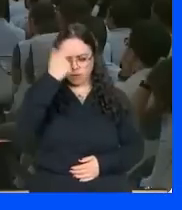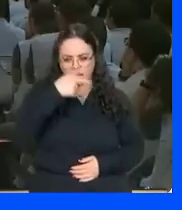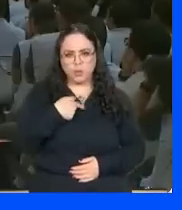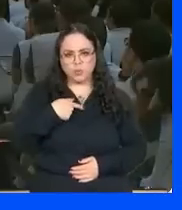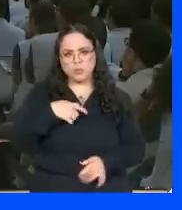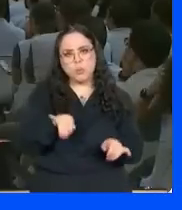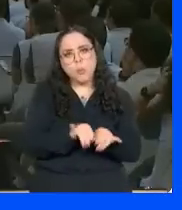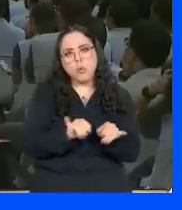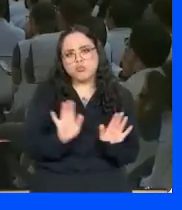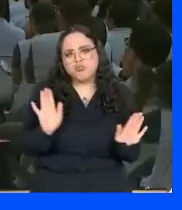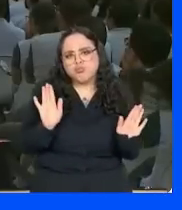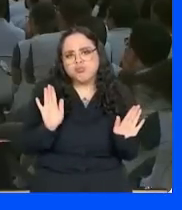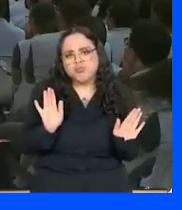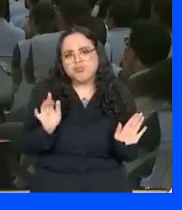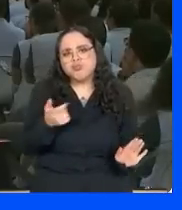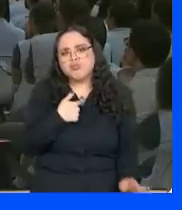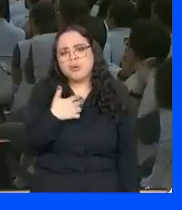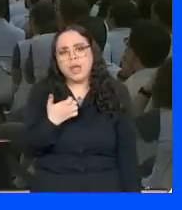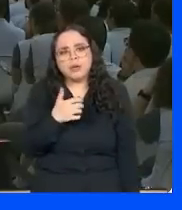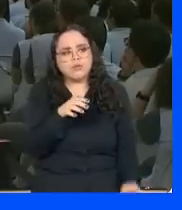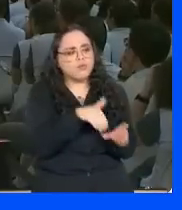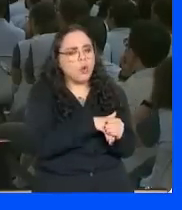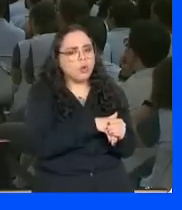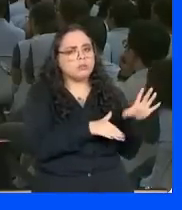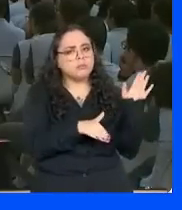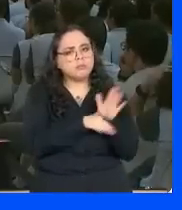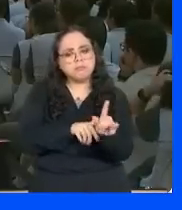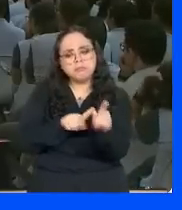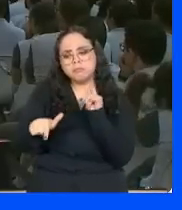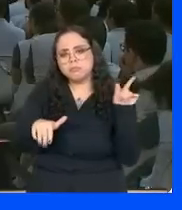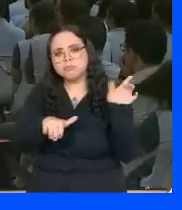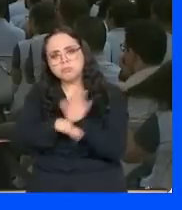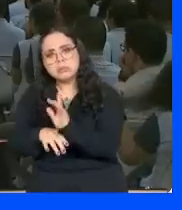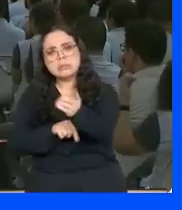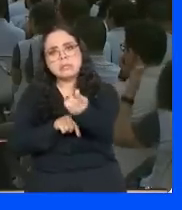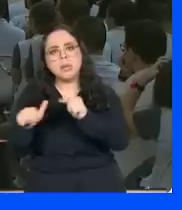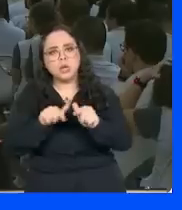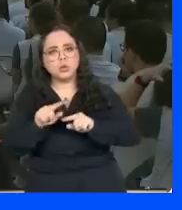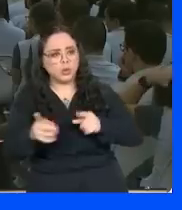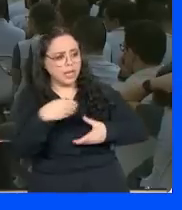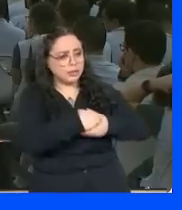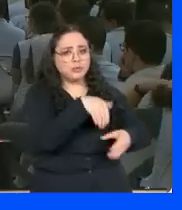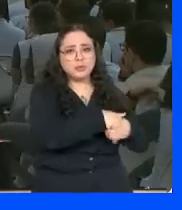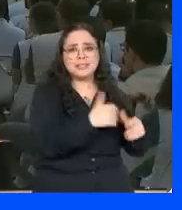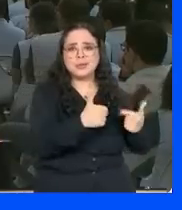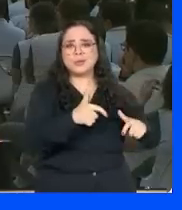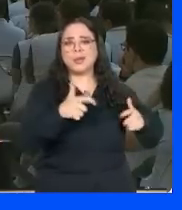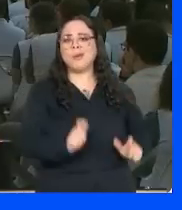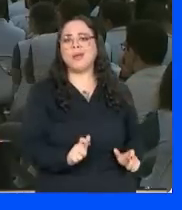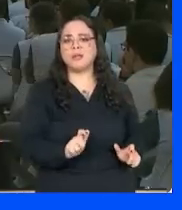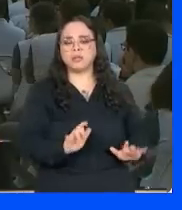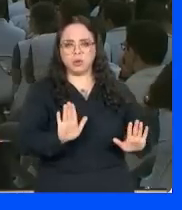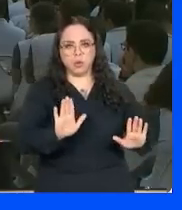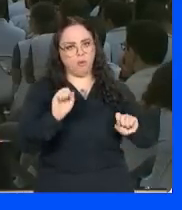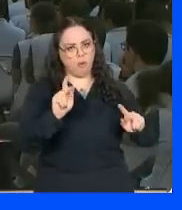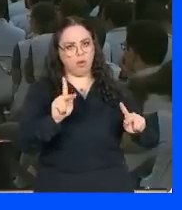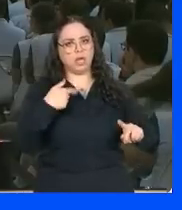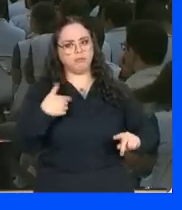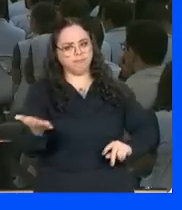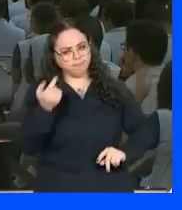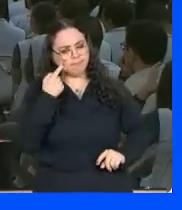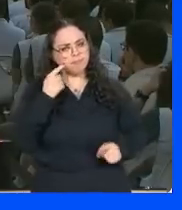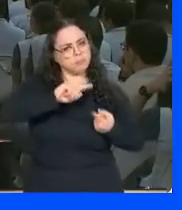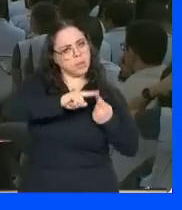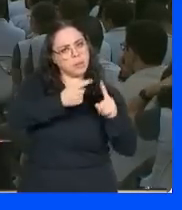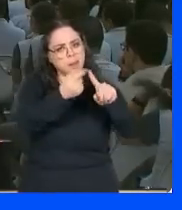bobão. Como é que eu quero que vote uma lei para ajudar o trabalhador se não tem nenhum trabalhador lá dentro? É preciso, então, a gente se organizar